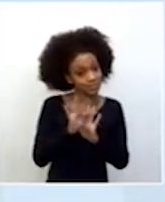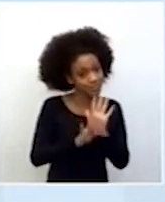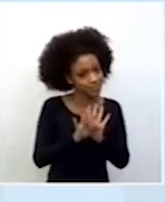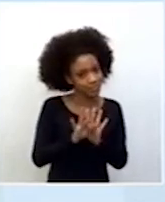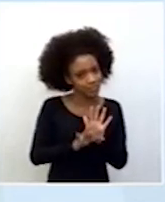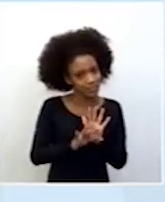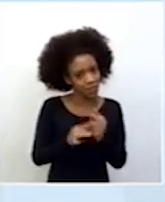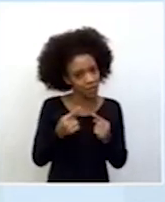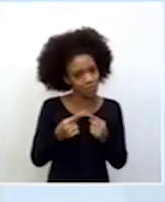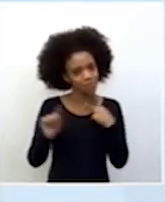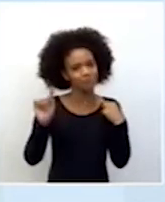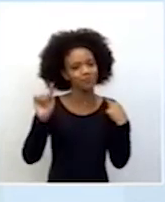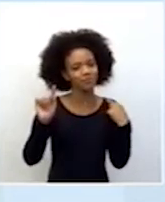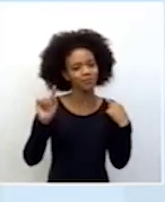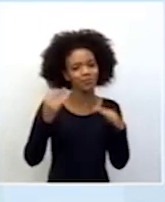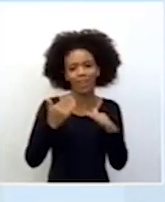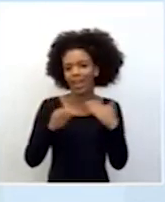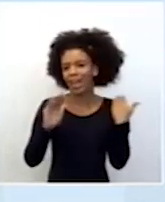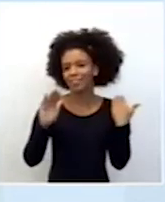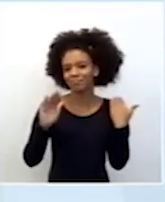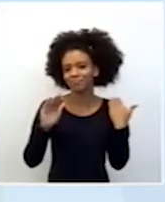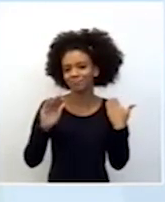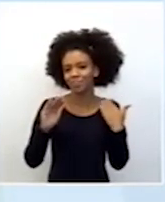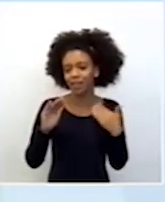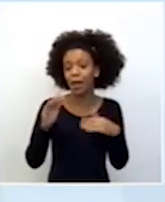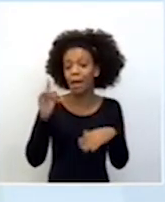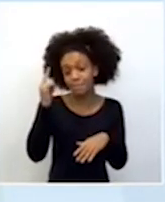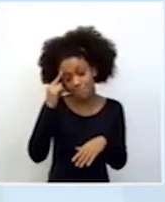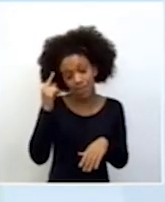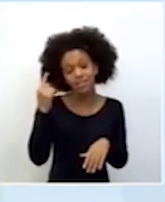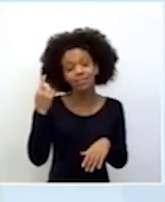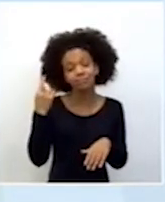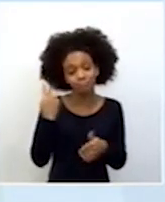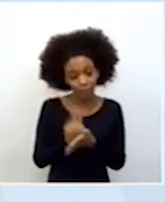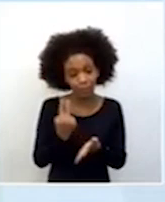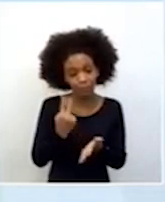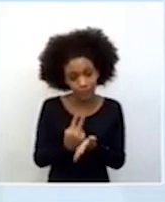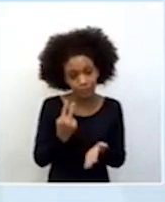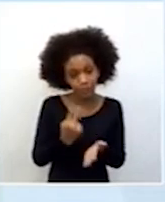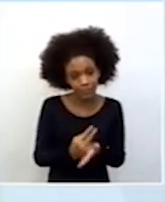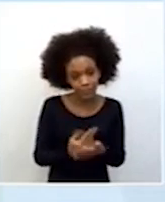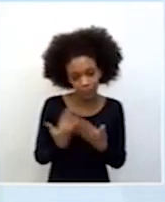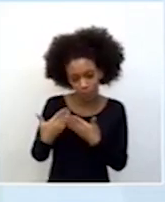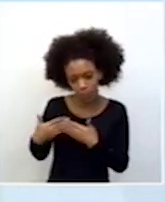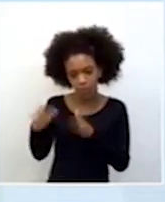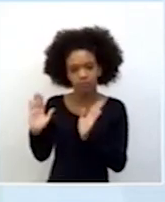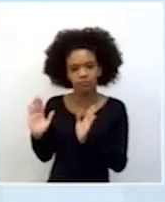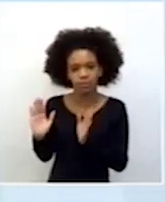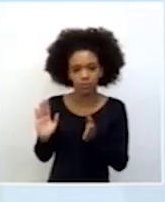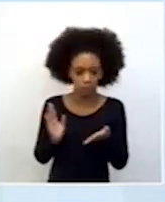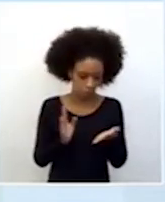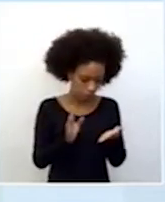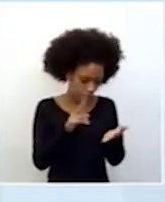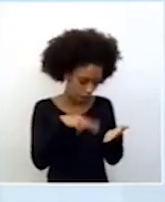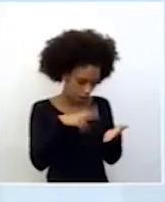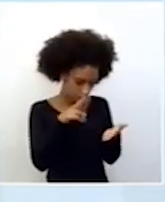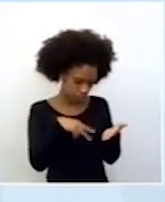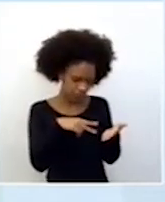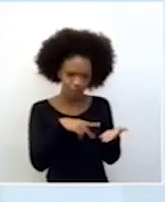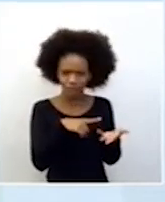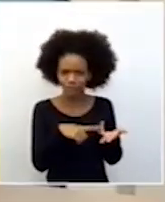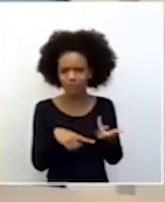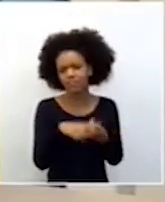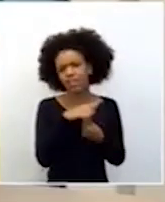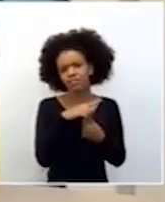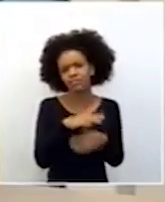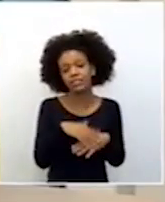foge do convencional. A gente pensa sempre naquilo que a gente abre um livro, vê vários